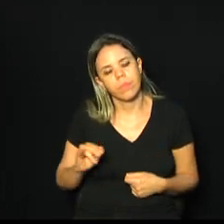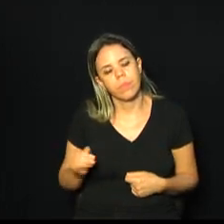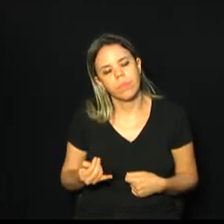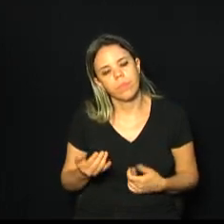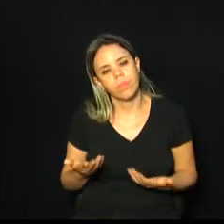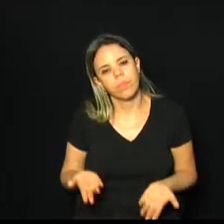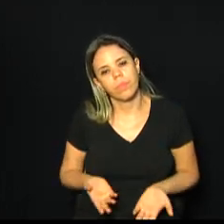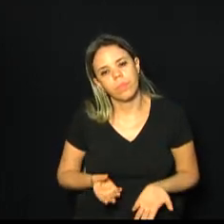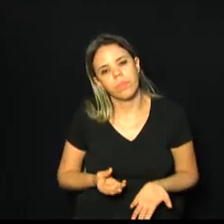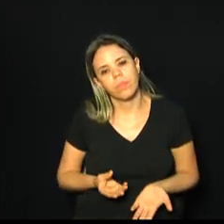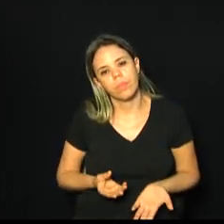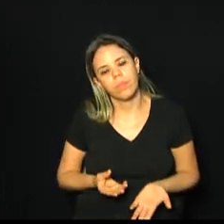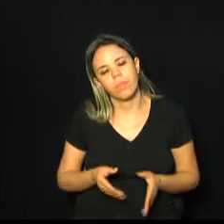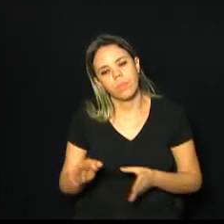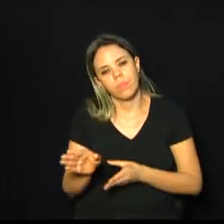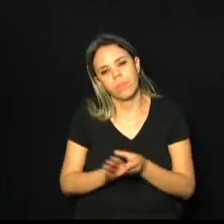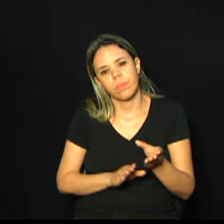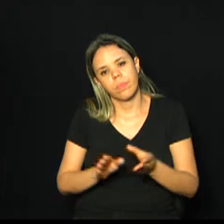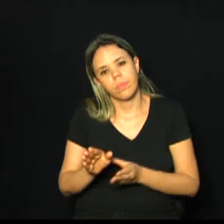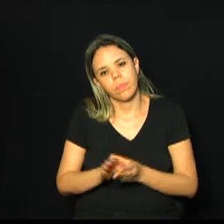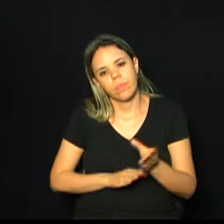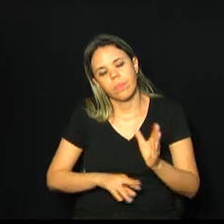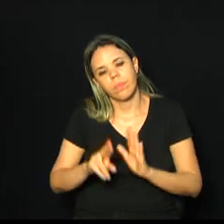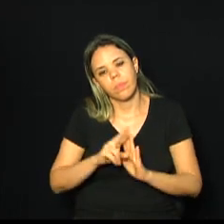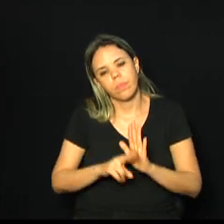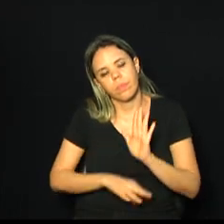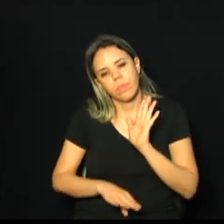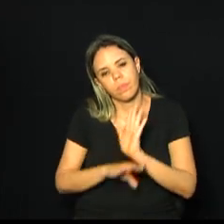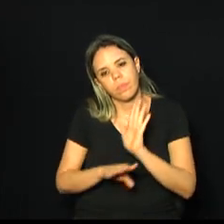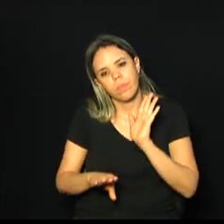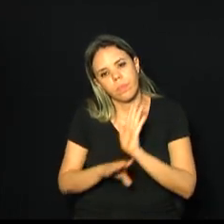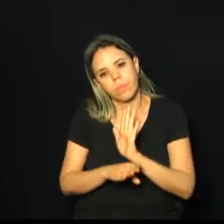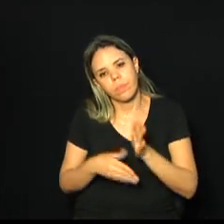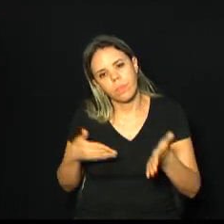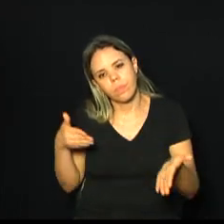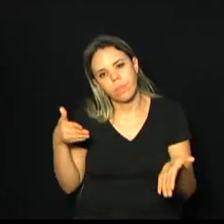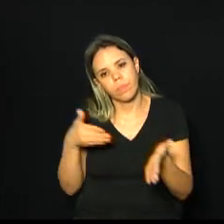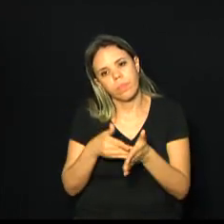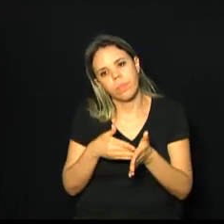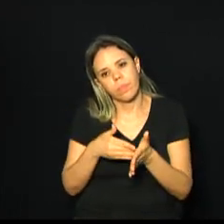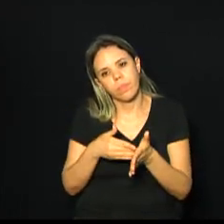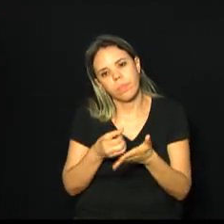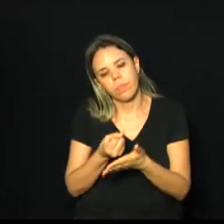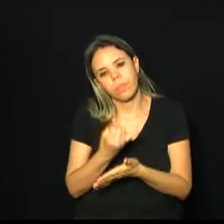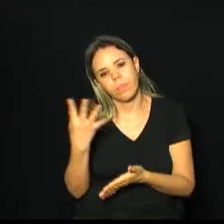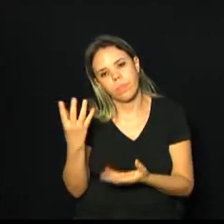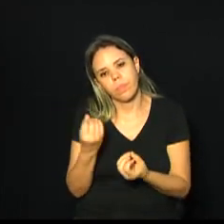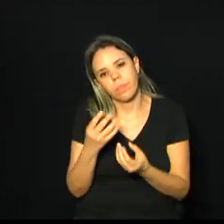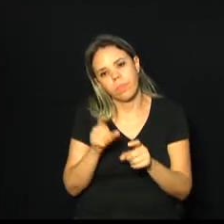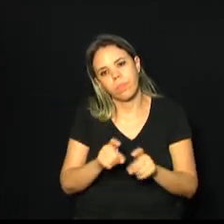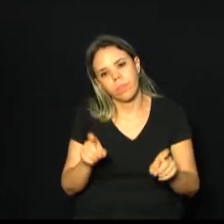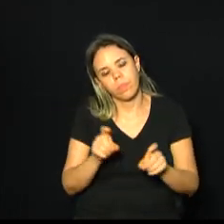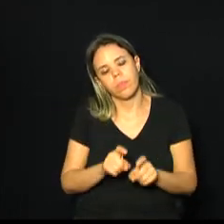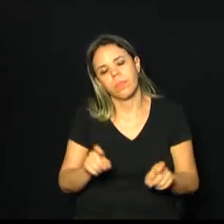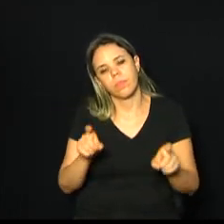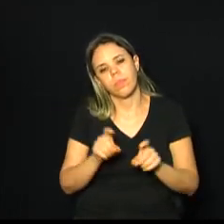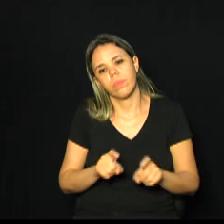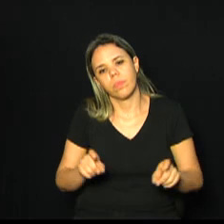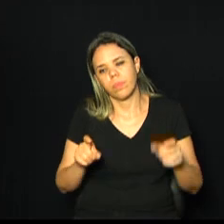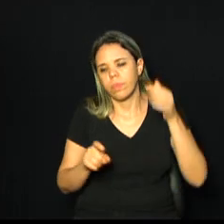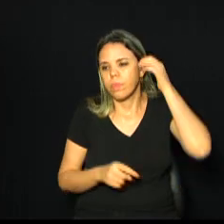são instruções que te ajudam a barrar o fluxo de informações num